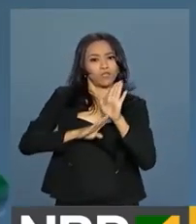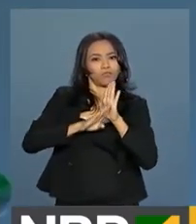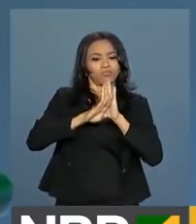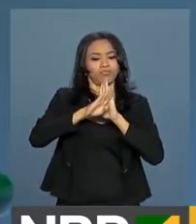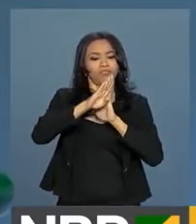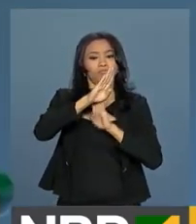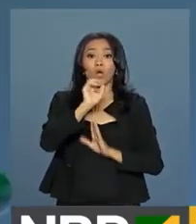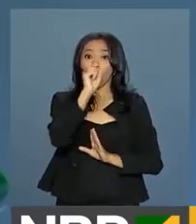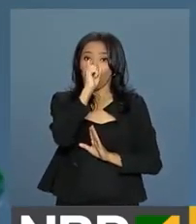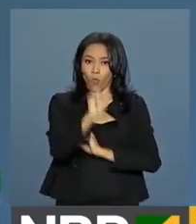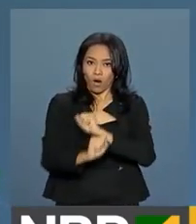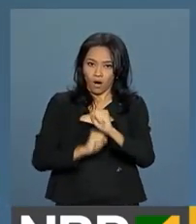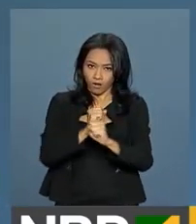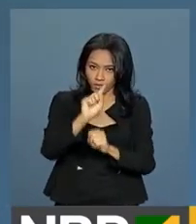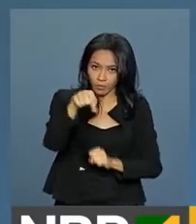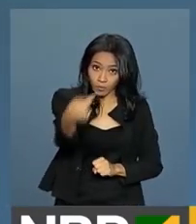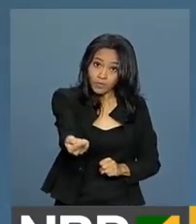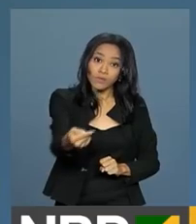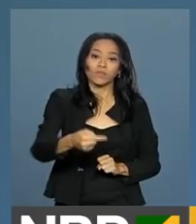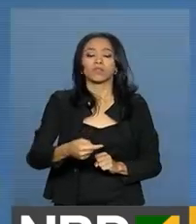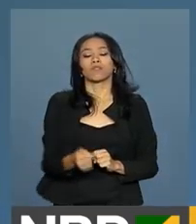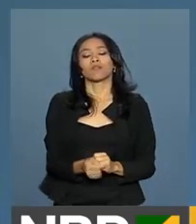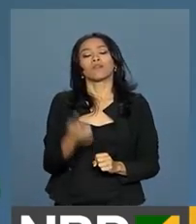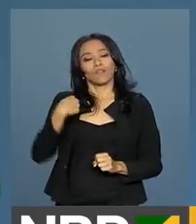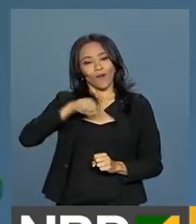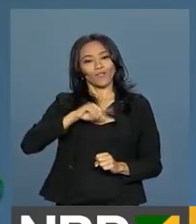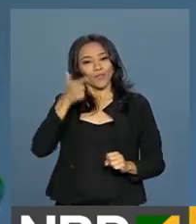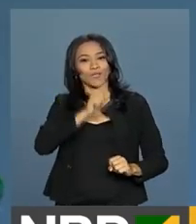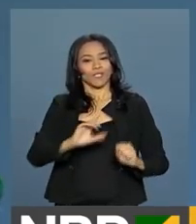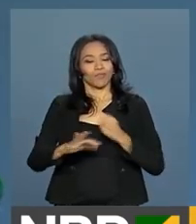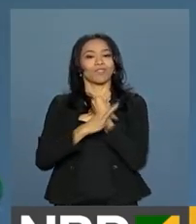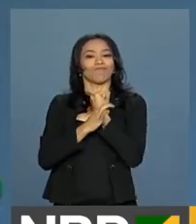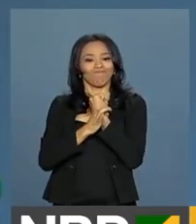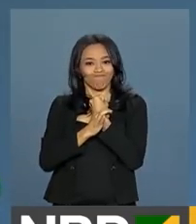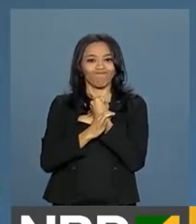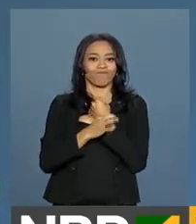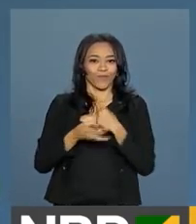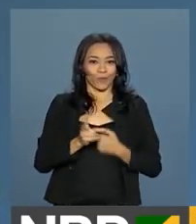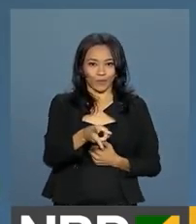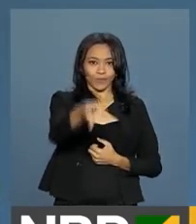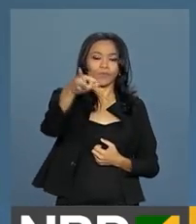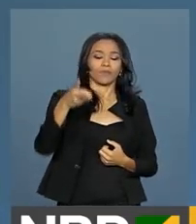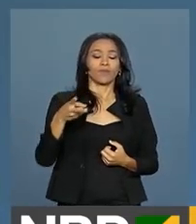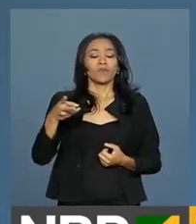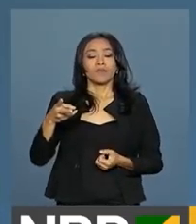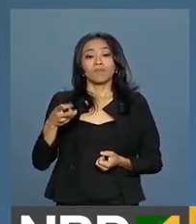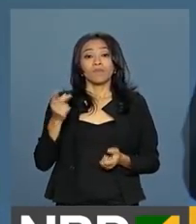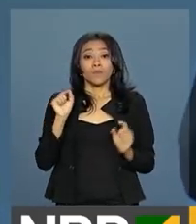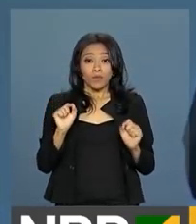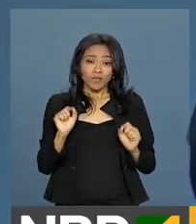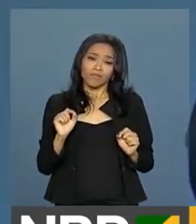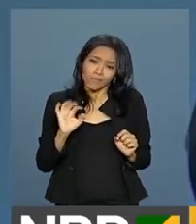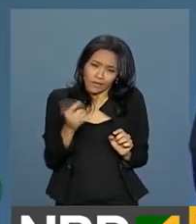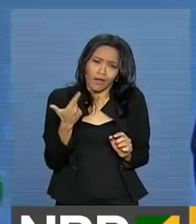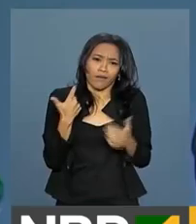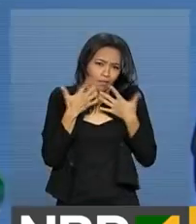ano consolidamos essa estratégia nós estamos na verdade e com as dificuldades